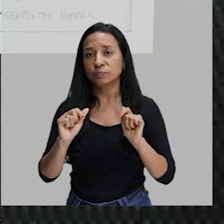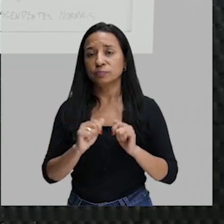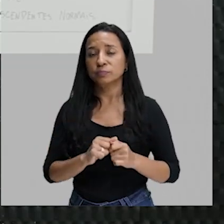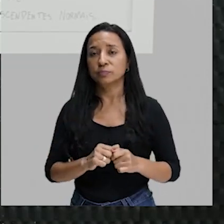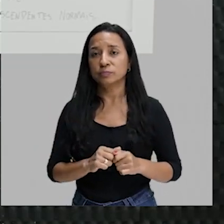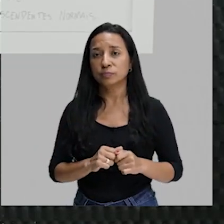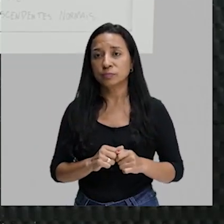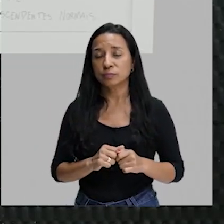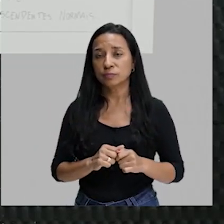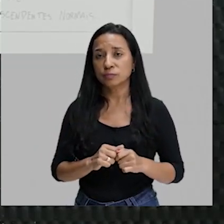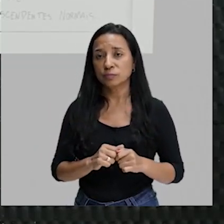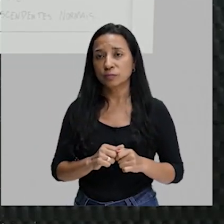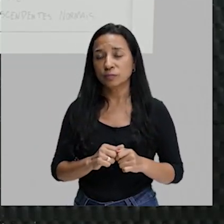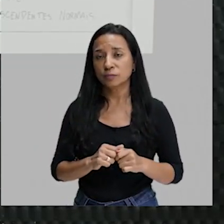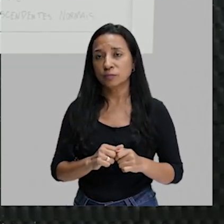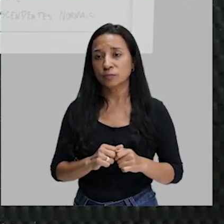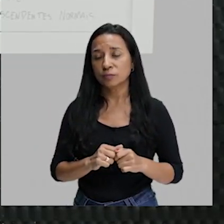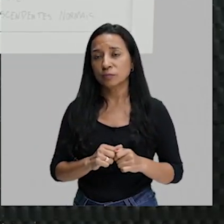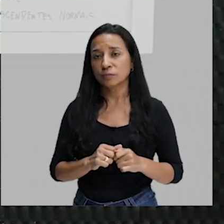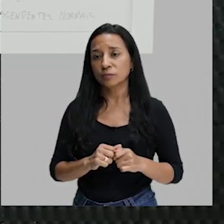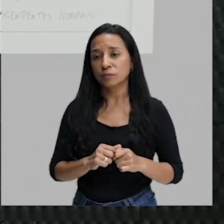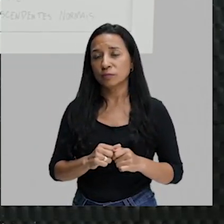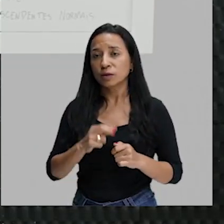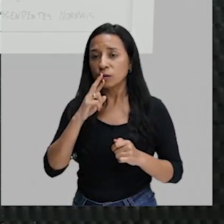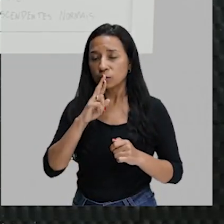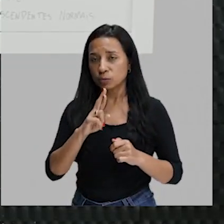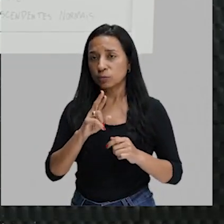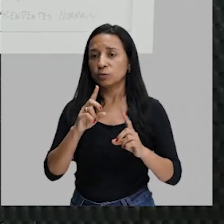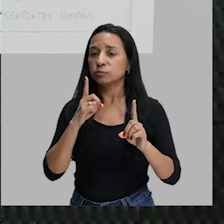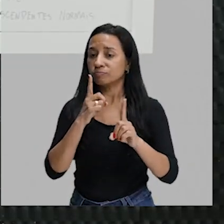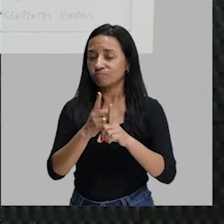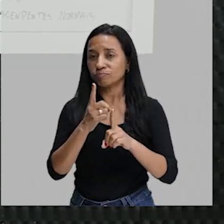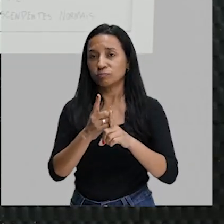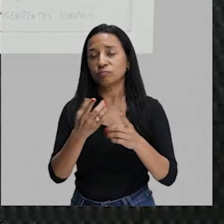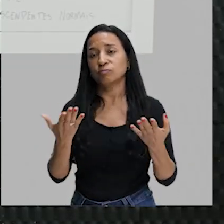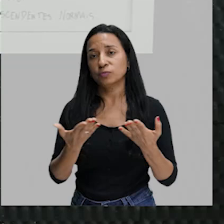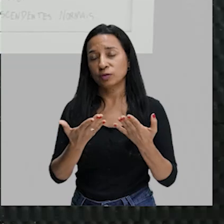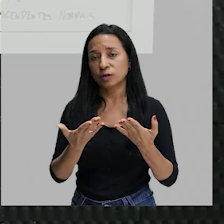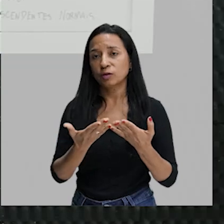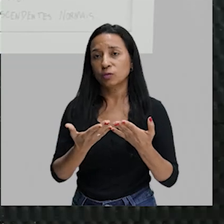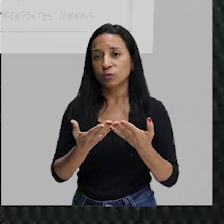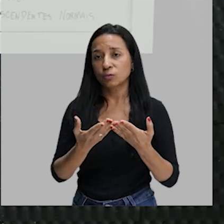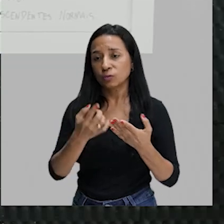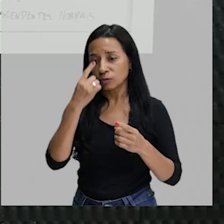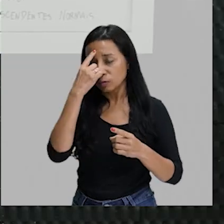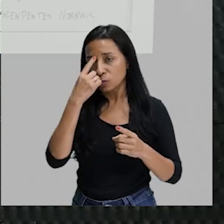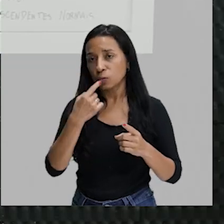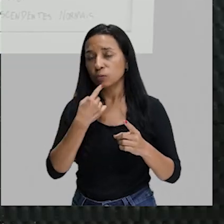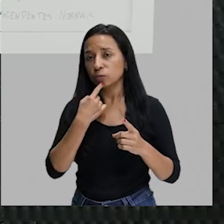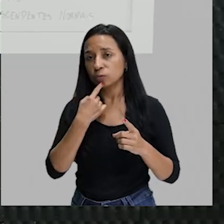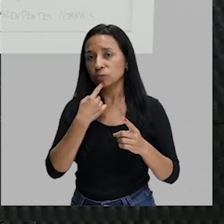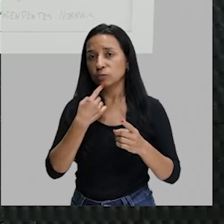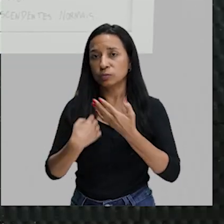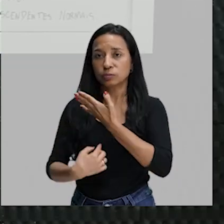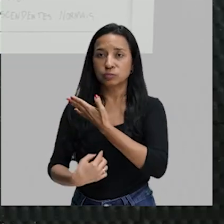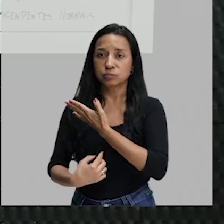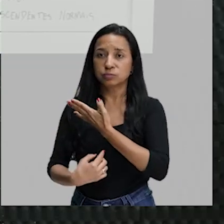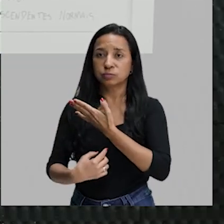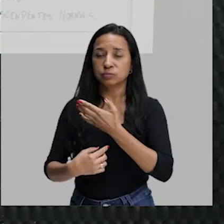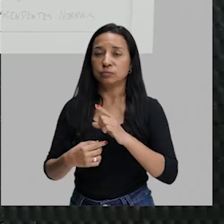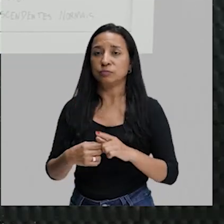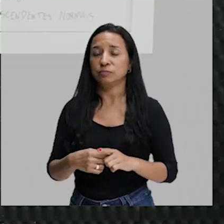Essa foi a conclusão que eu consegui chegar, ok? Então, agora, olhando para o nosso heredograma, eu vou determinar